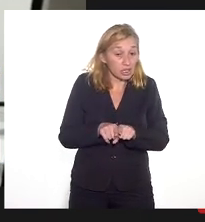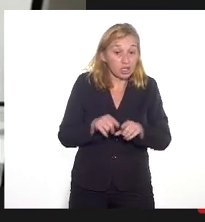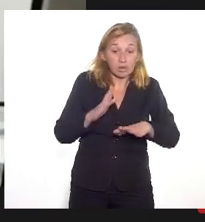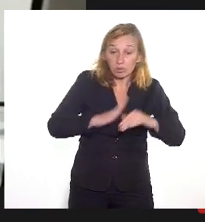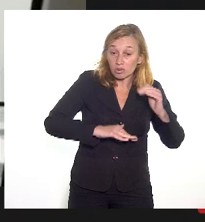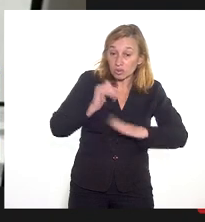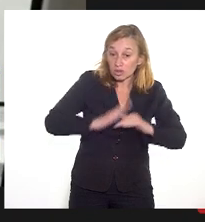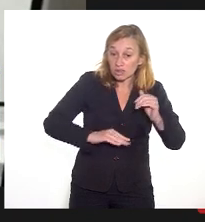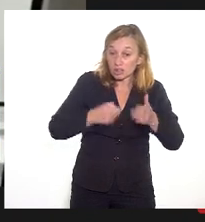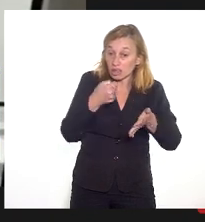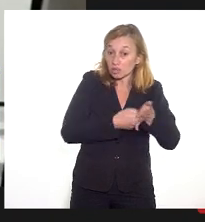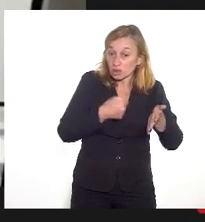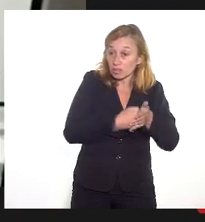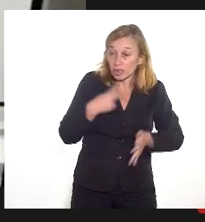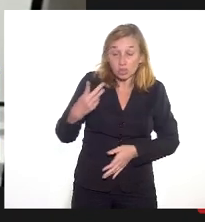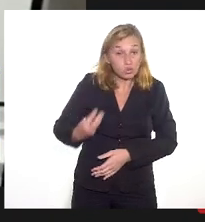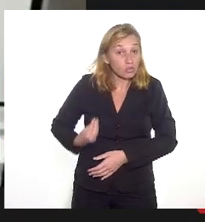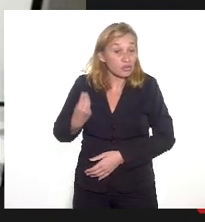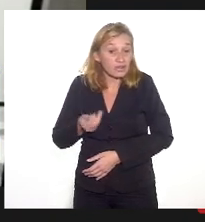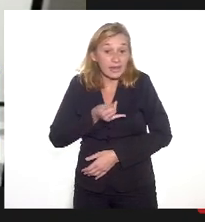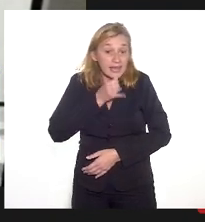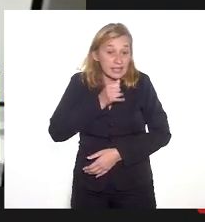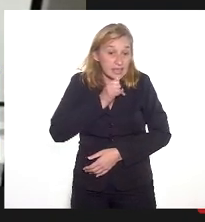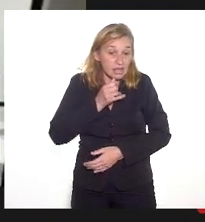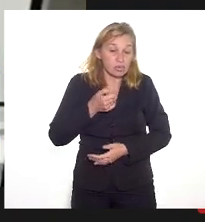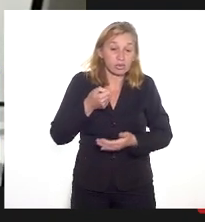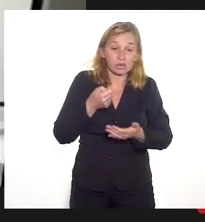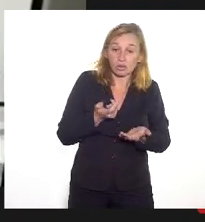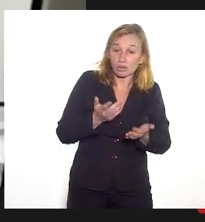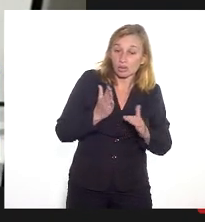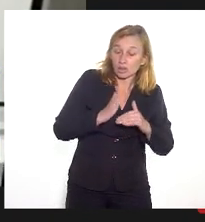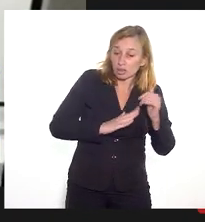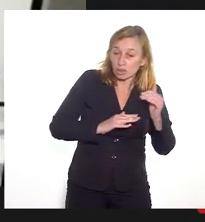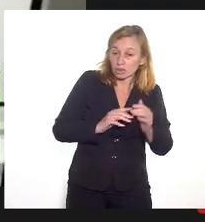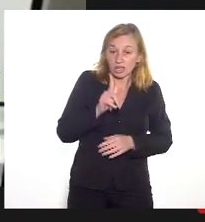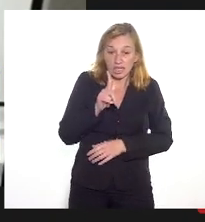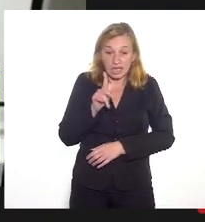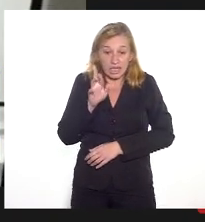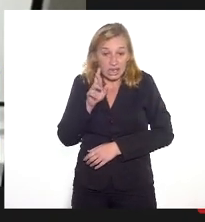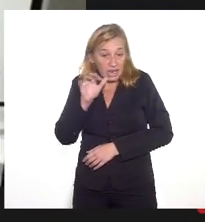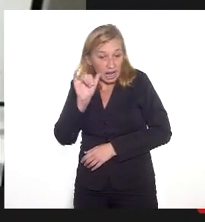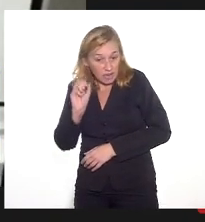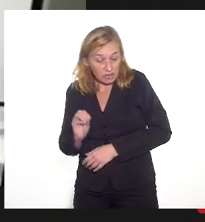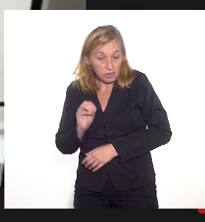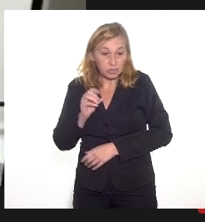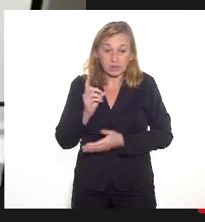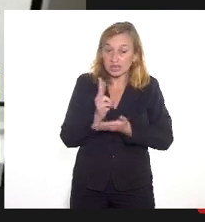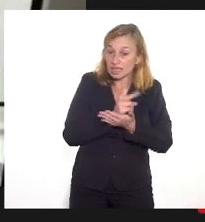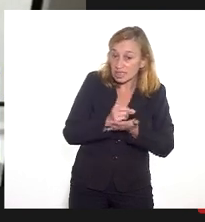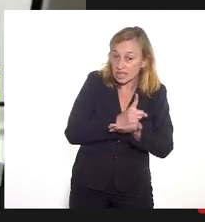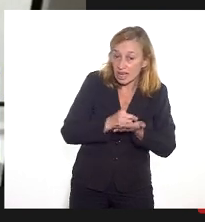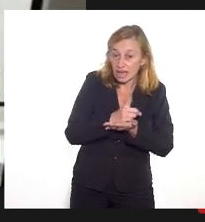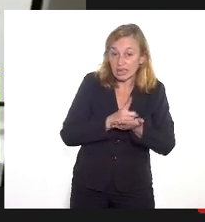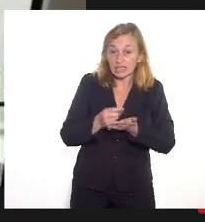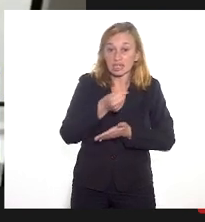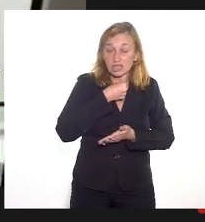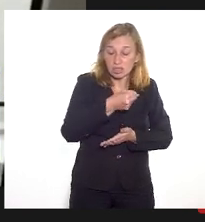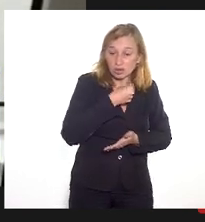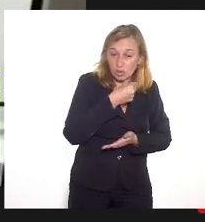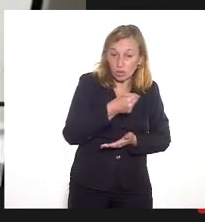sua sobrevivência, como, por exemplo, a categoria dos gráficos, dos diagramadores e designers, dos assessores de imprensa,